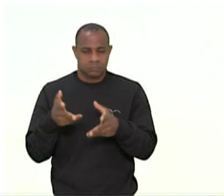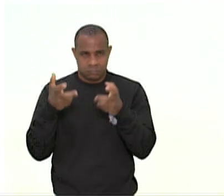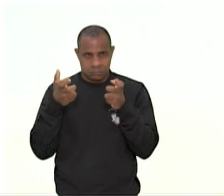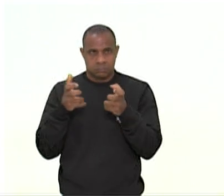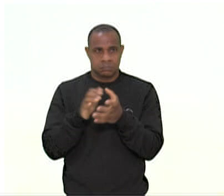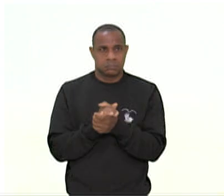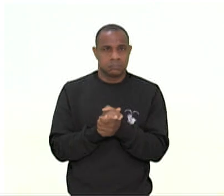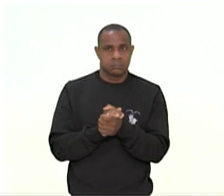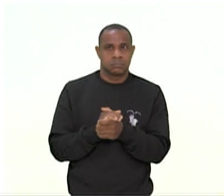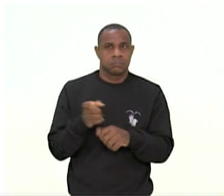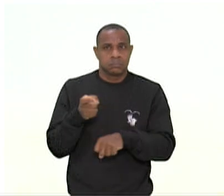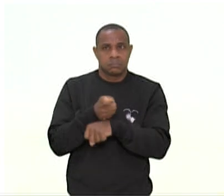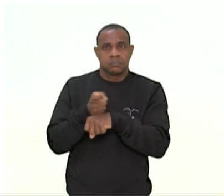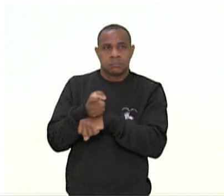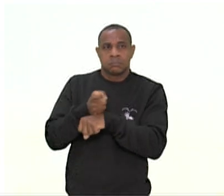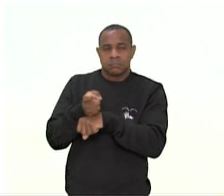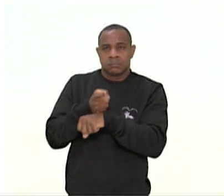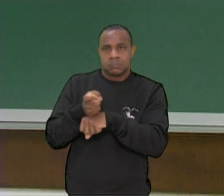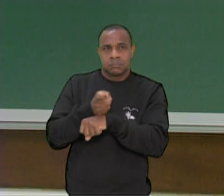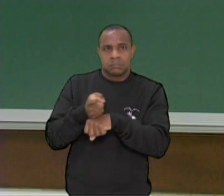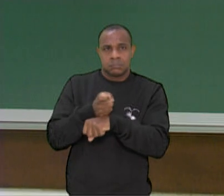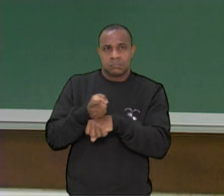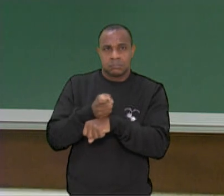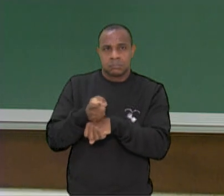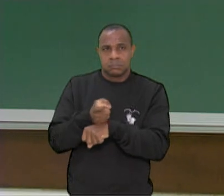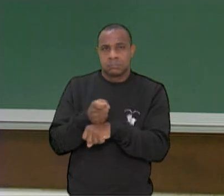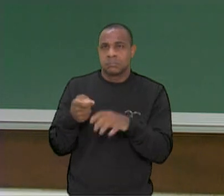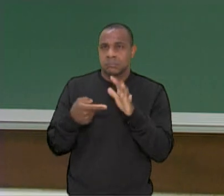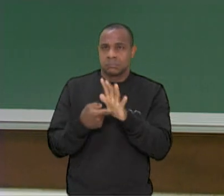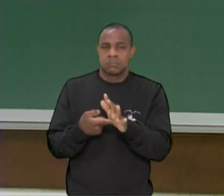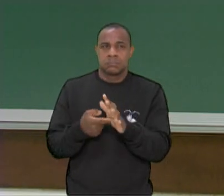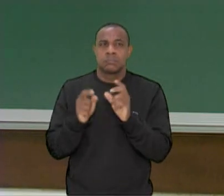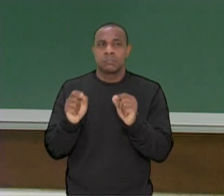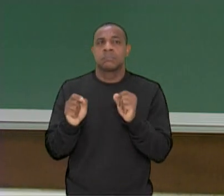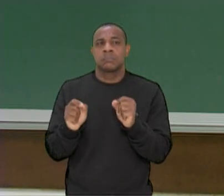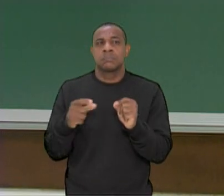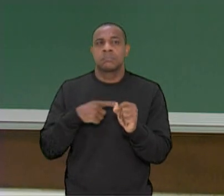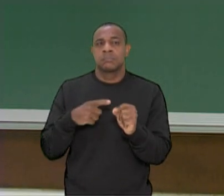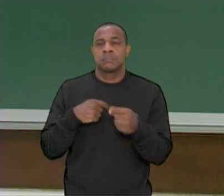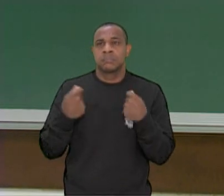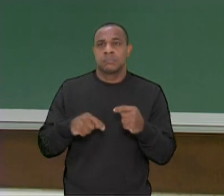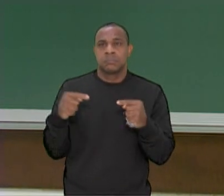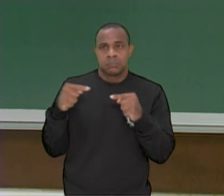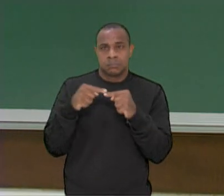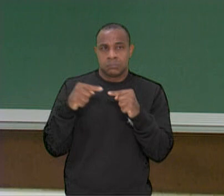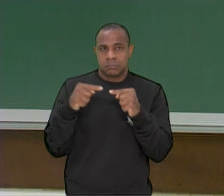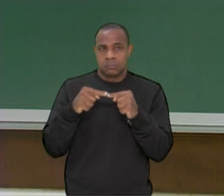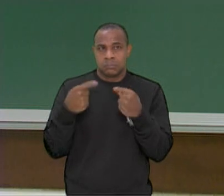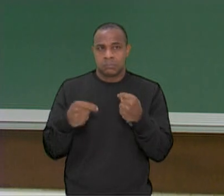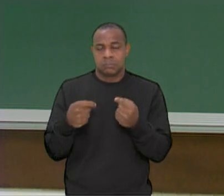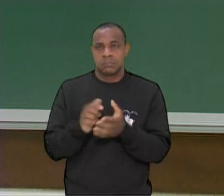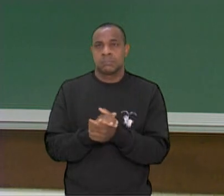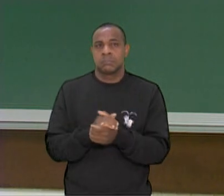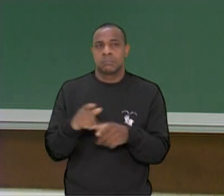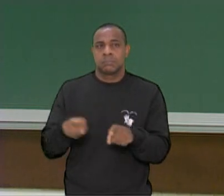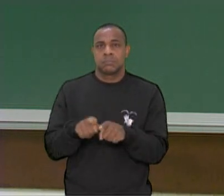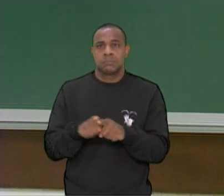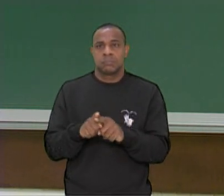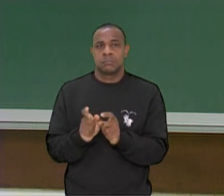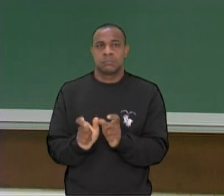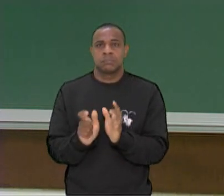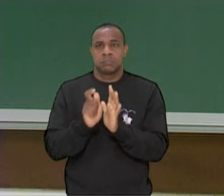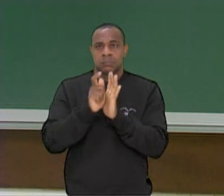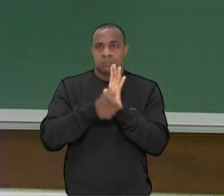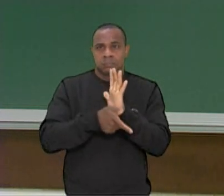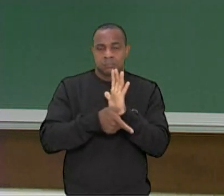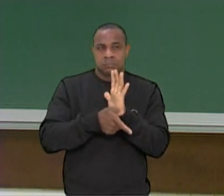os adjetivos, estão vendo ali, ó, calosas e sujas, eles devem concordar em gênero e número com o